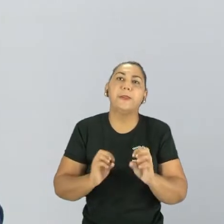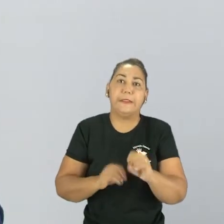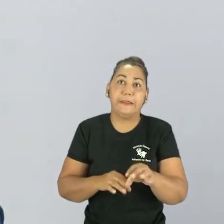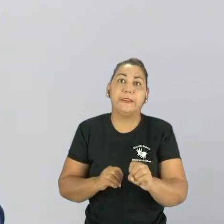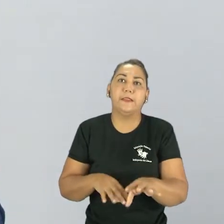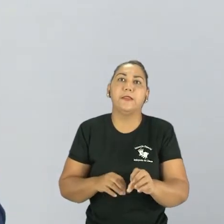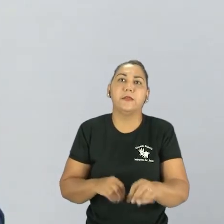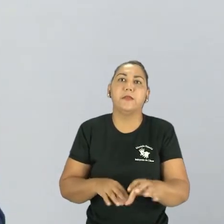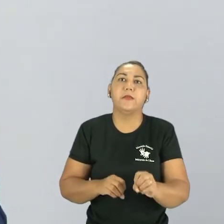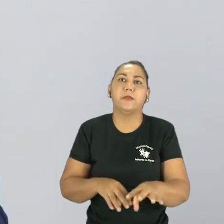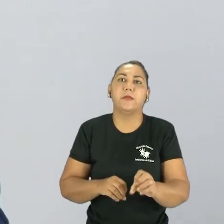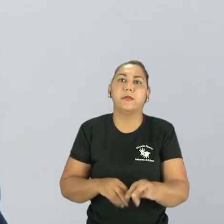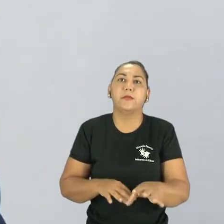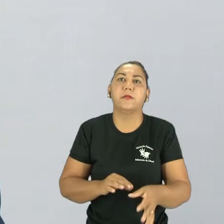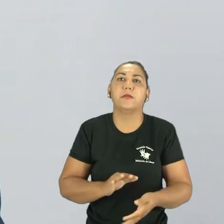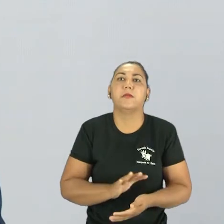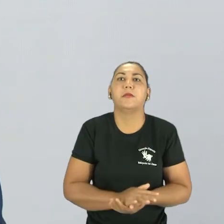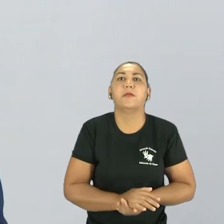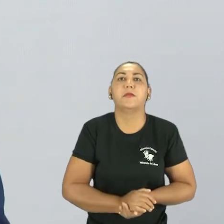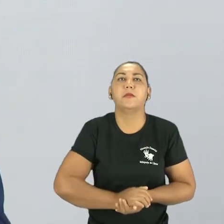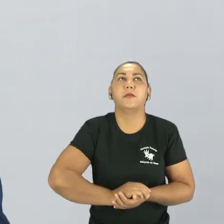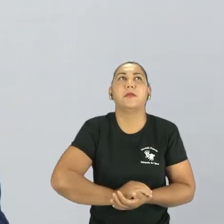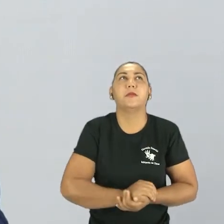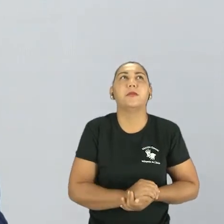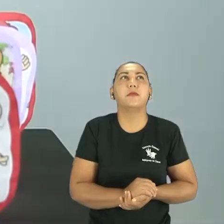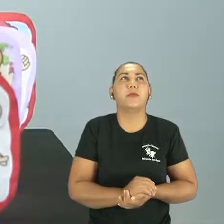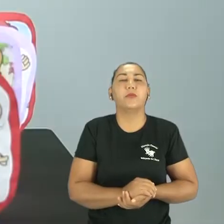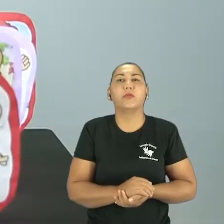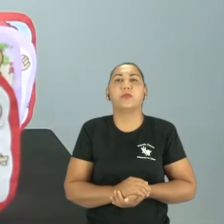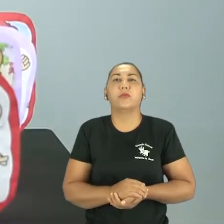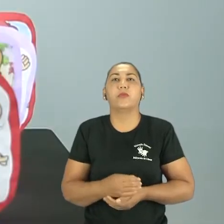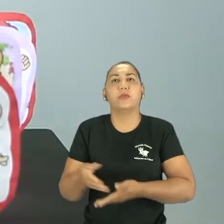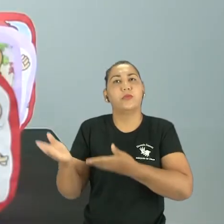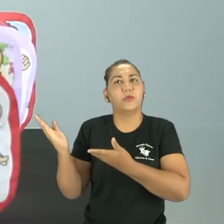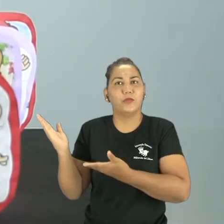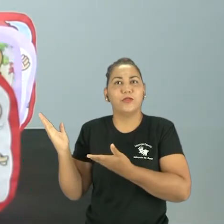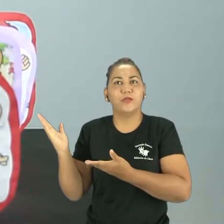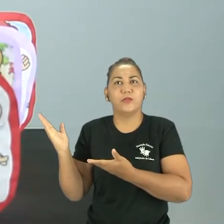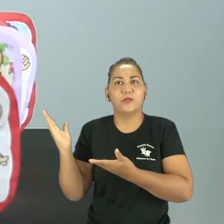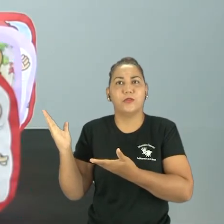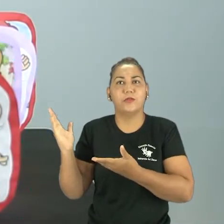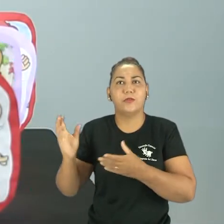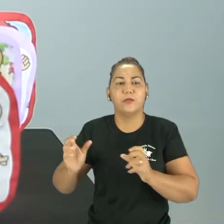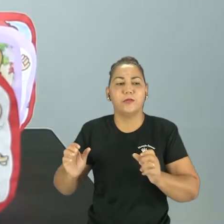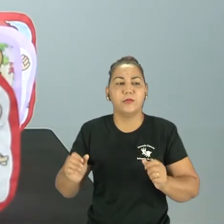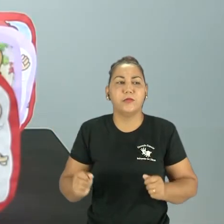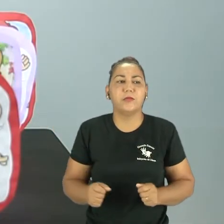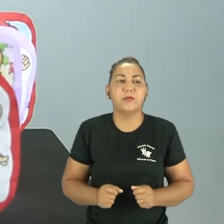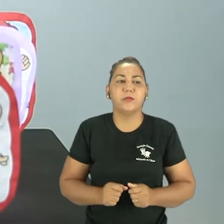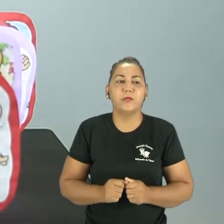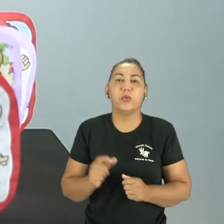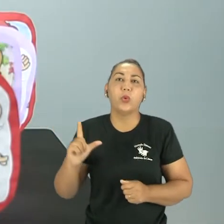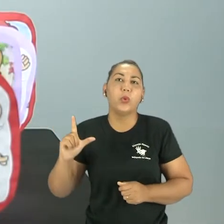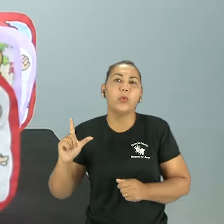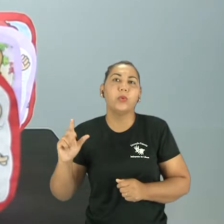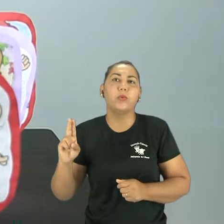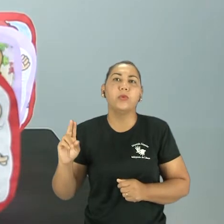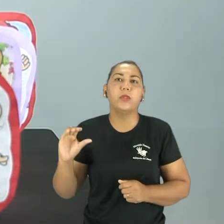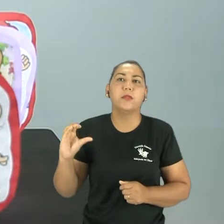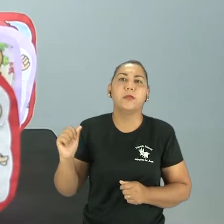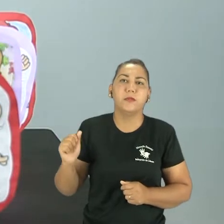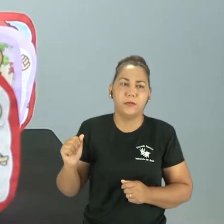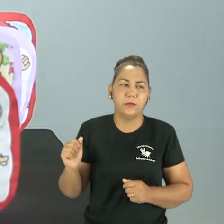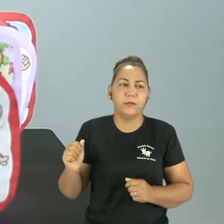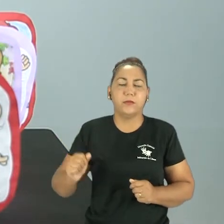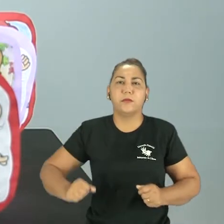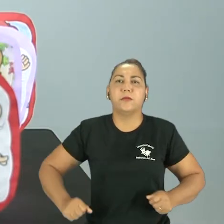O Luca, o personagem Luca, como vocês conhecem, ele é cadeirante e ele pratica